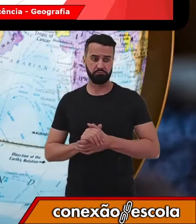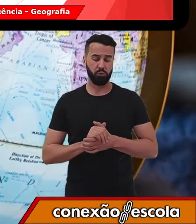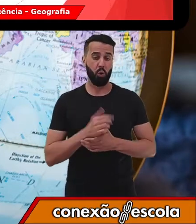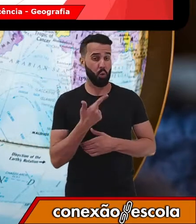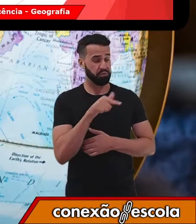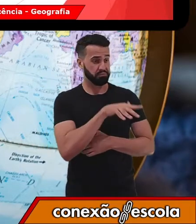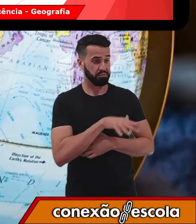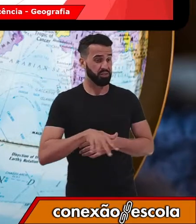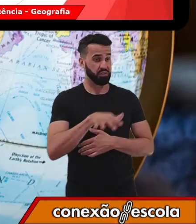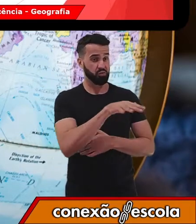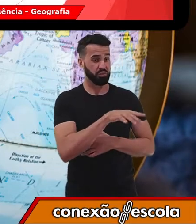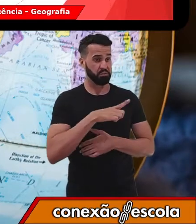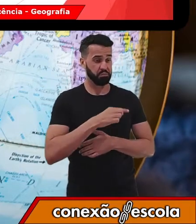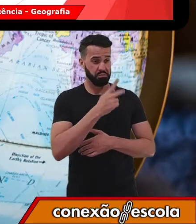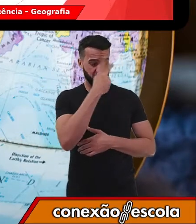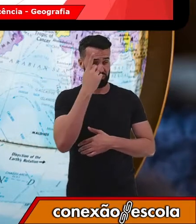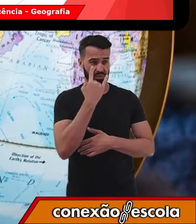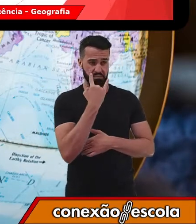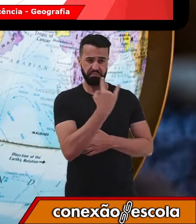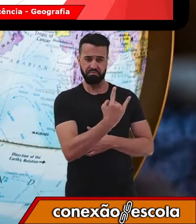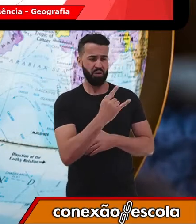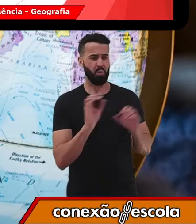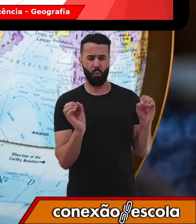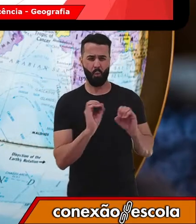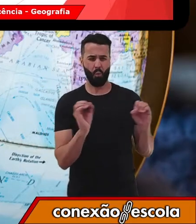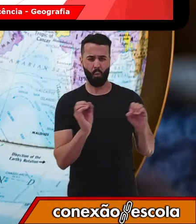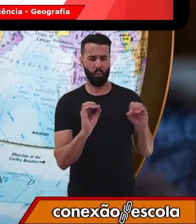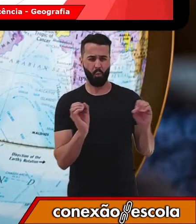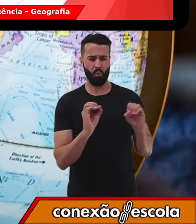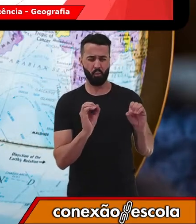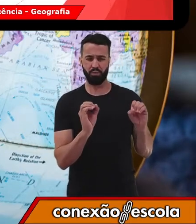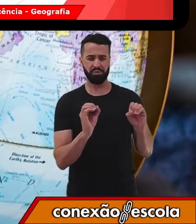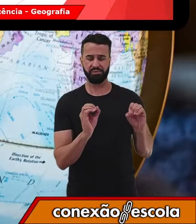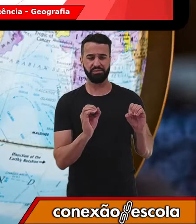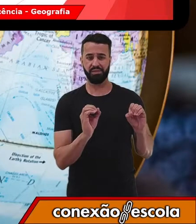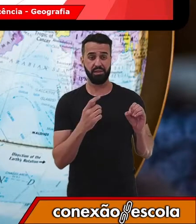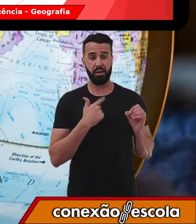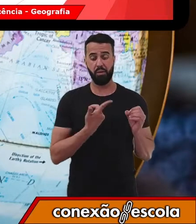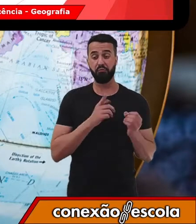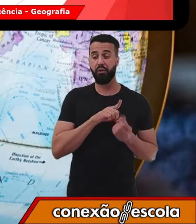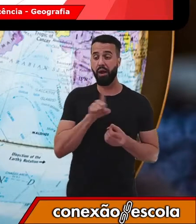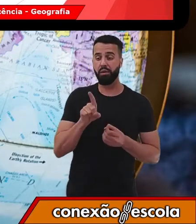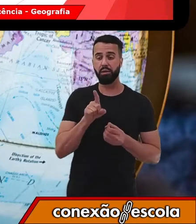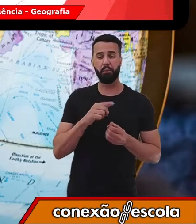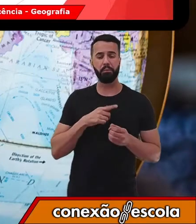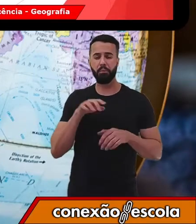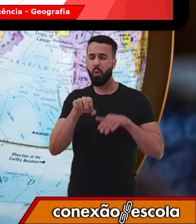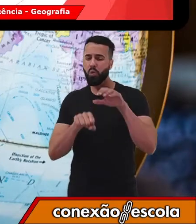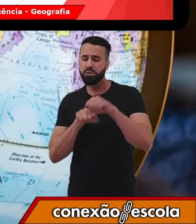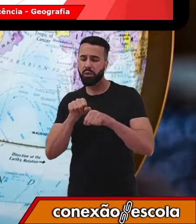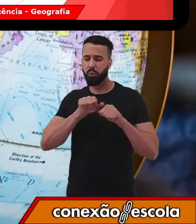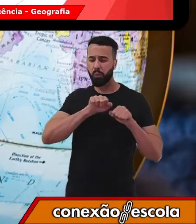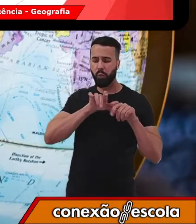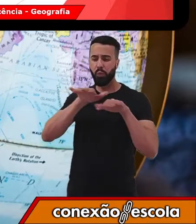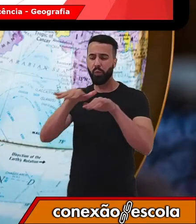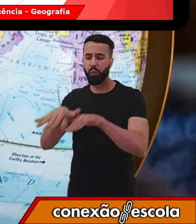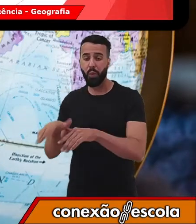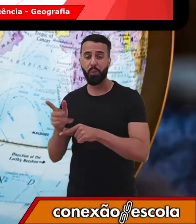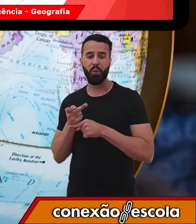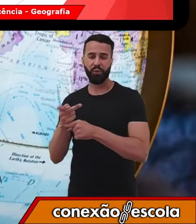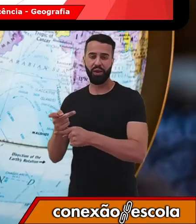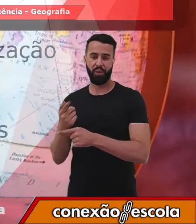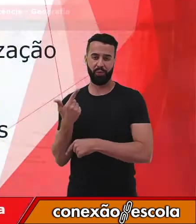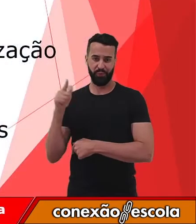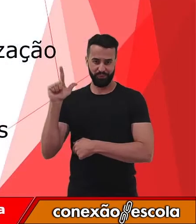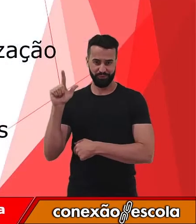fatores repulsivos, ou seja, faz com que as pessoas busquem outros lugares para morar, enfim. Meus